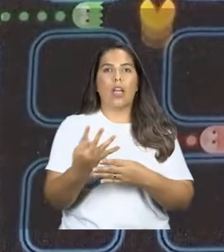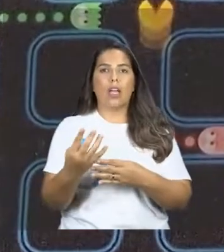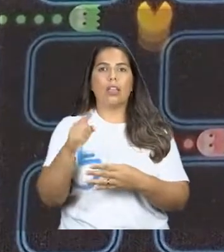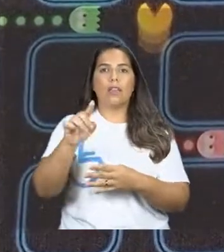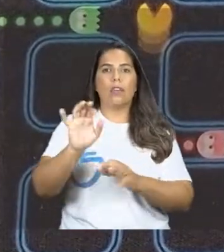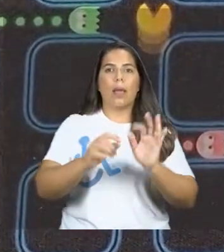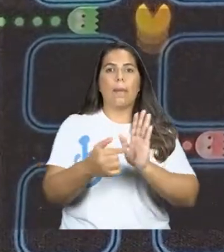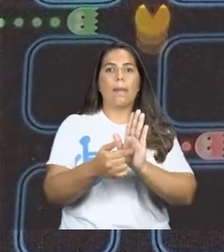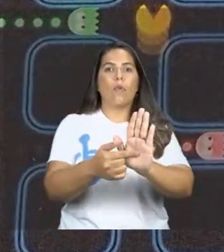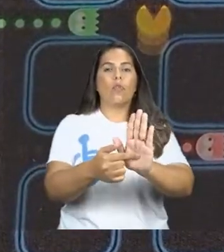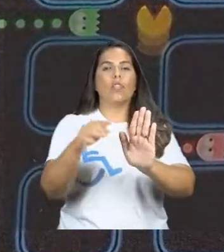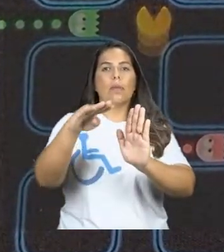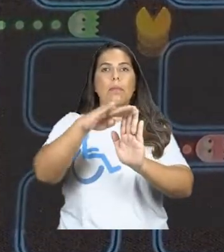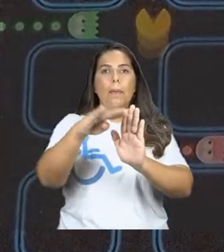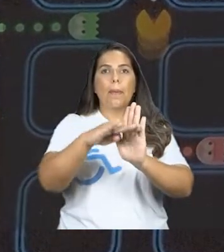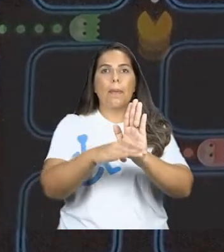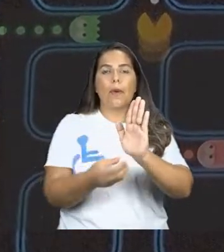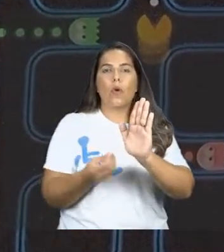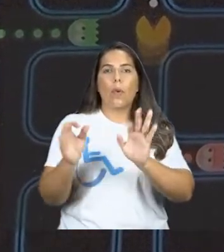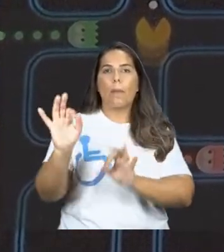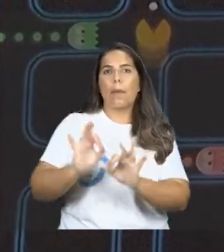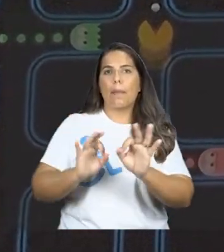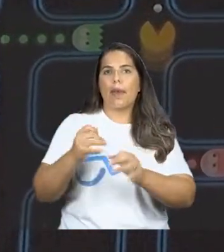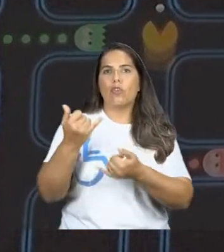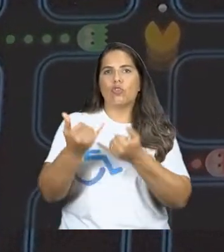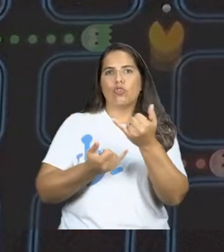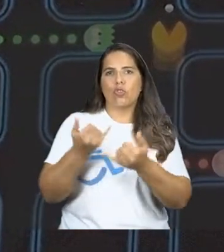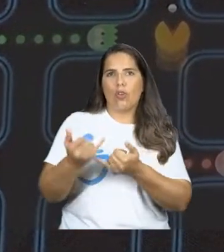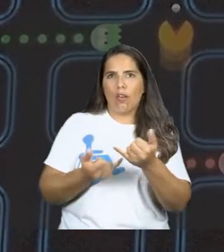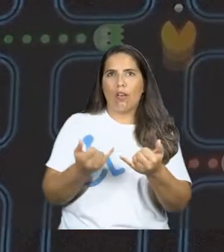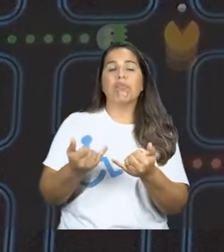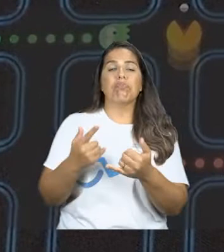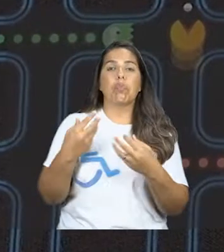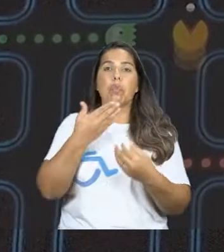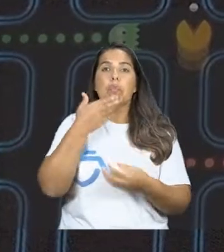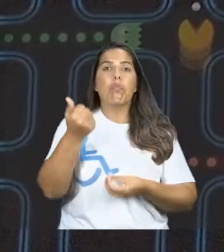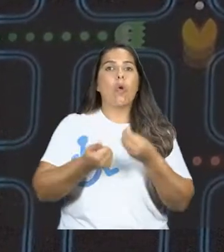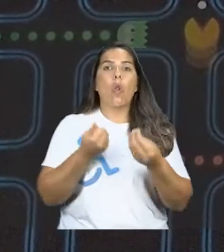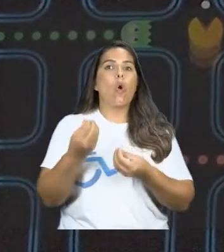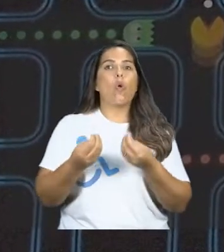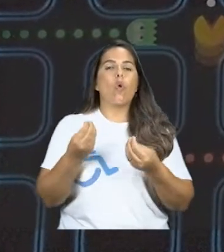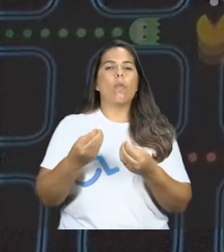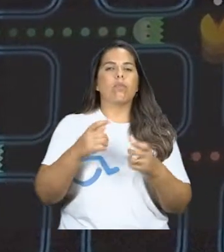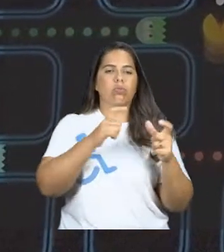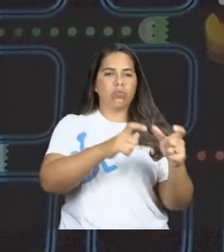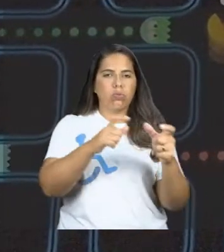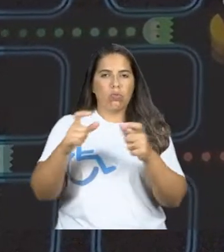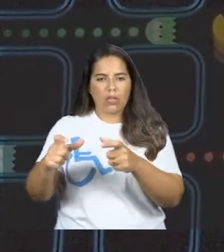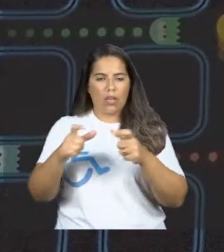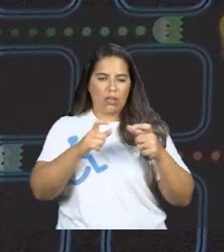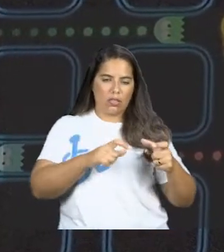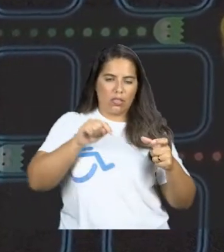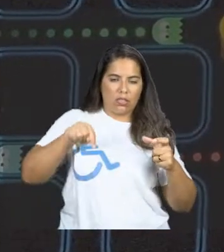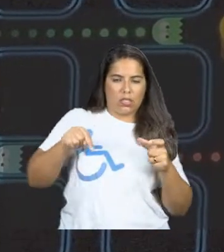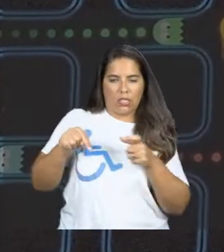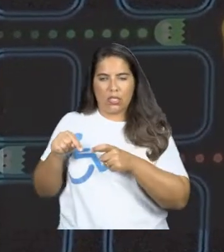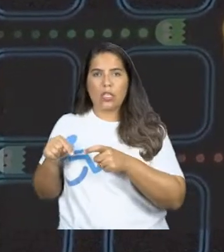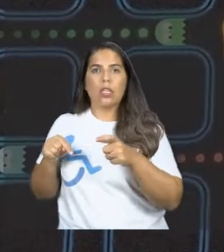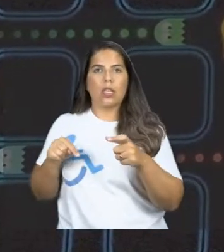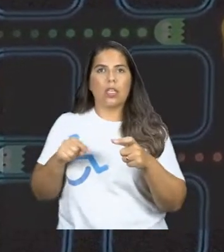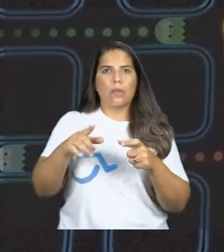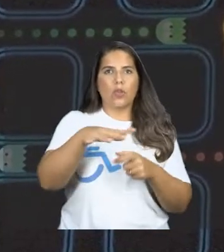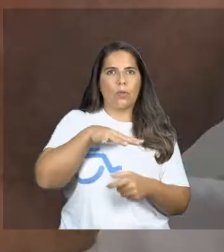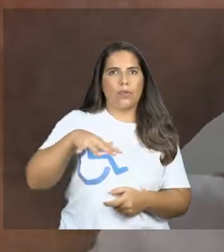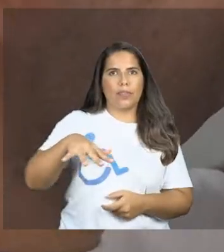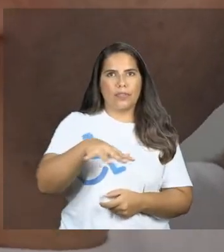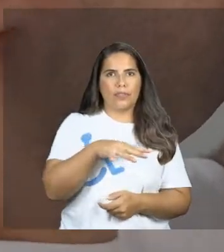pôsteres vai mostrar instrução de preparação e vai te indicar a melhor forma de posicionar e onde posicionar esses itens aí no